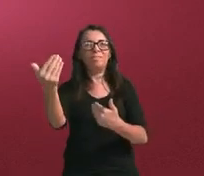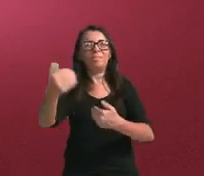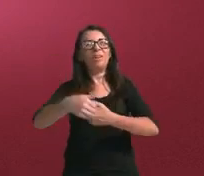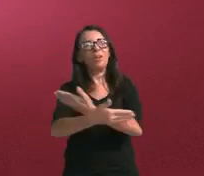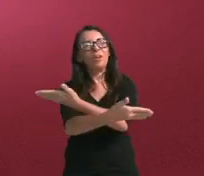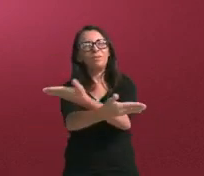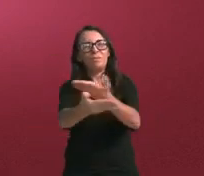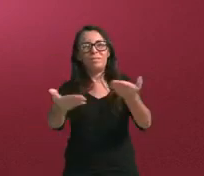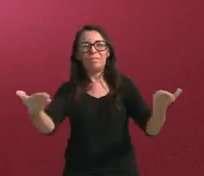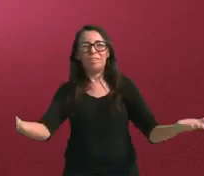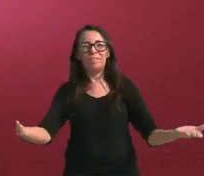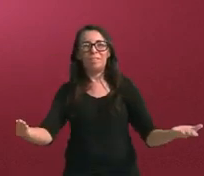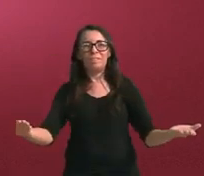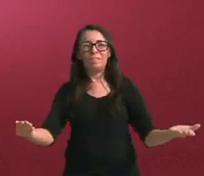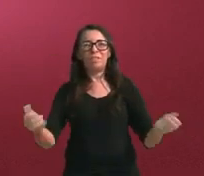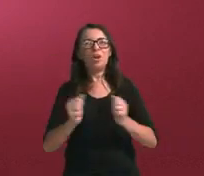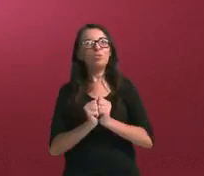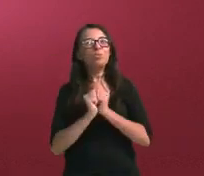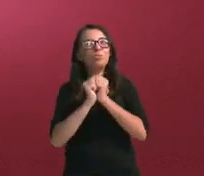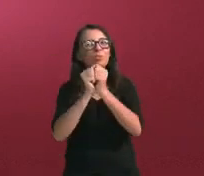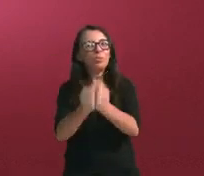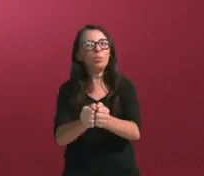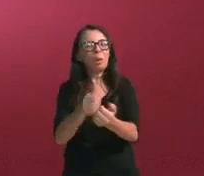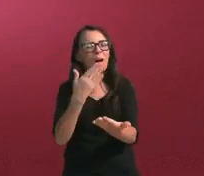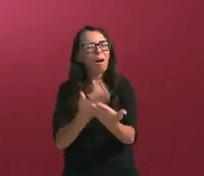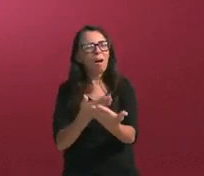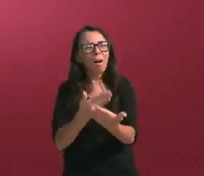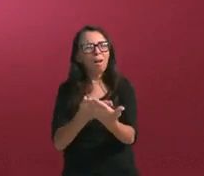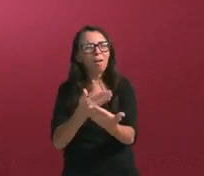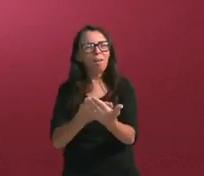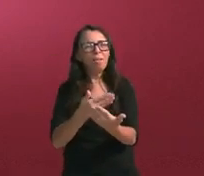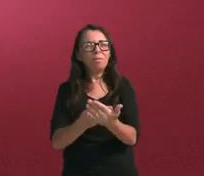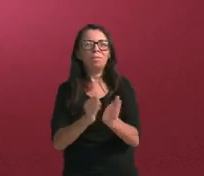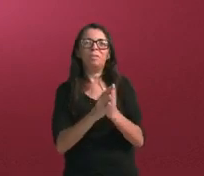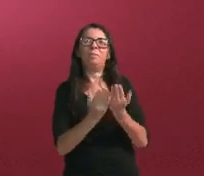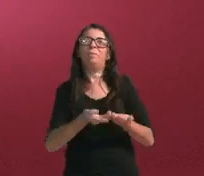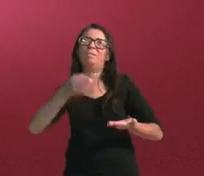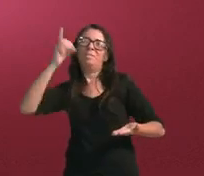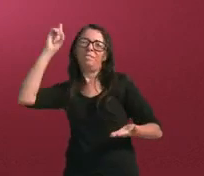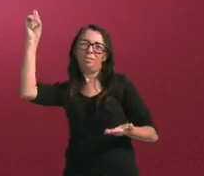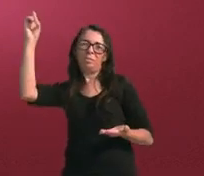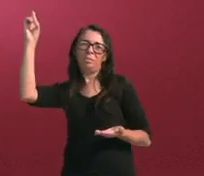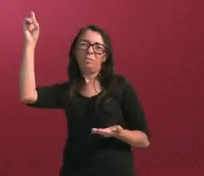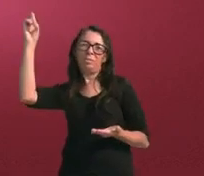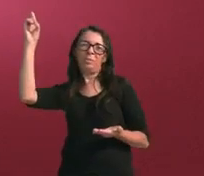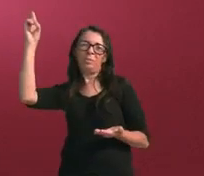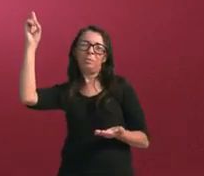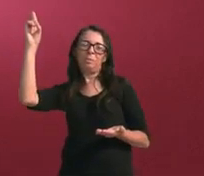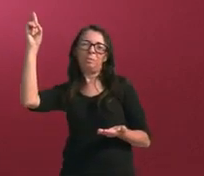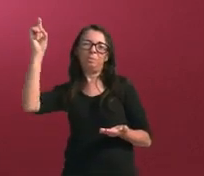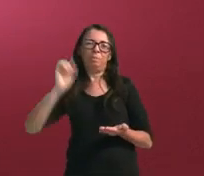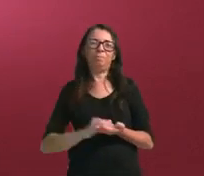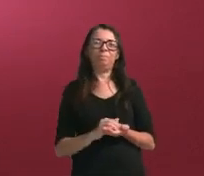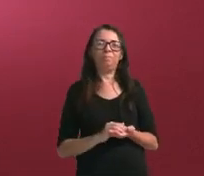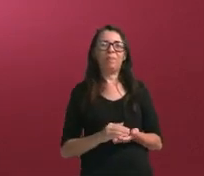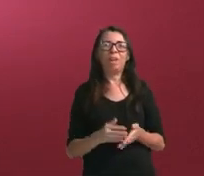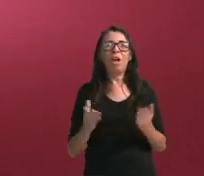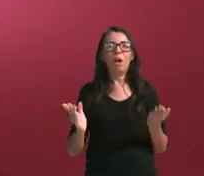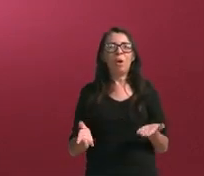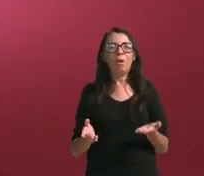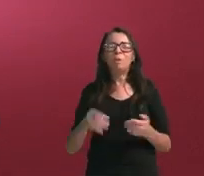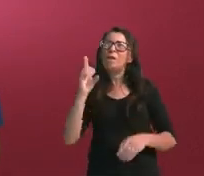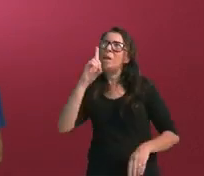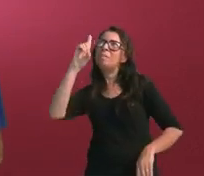vontade. Se Deus permitir, semana que vem estaremos aqui nesse mesmo horário. Mas antes de tudo, vamos fazer uma oração final